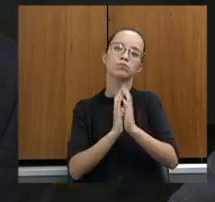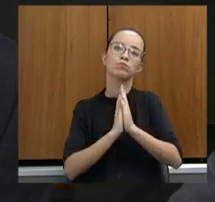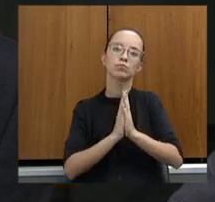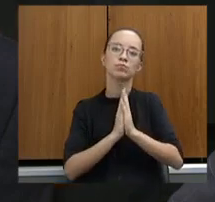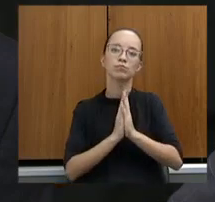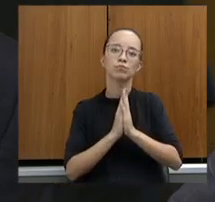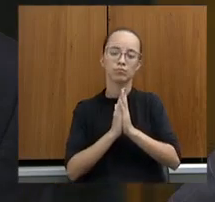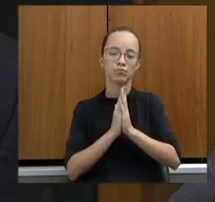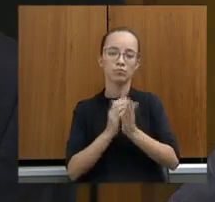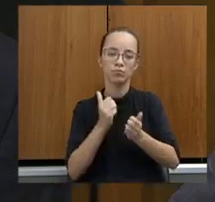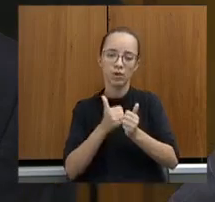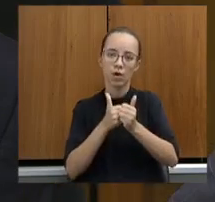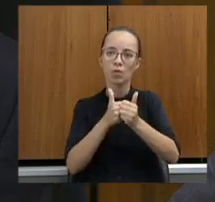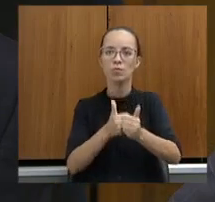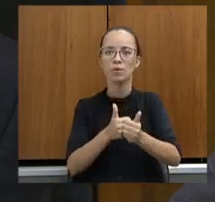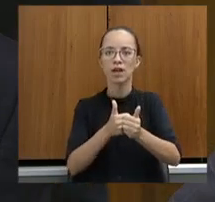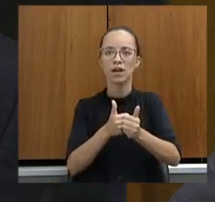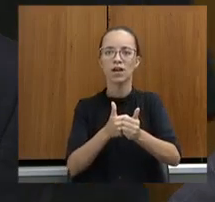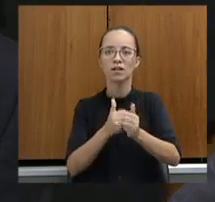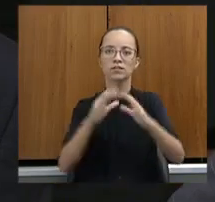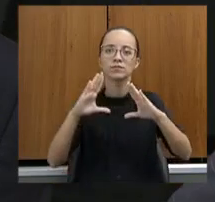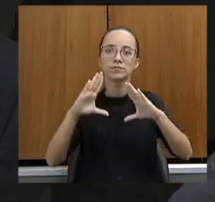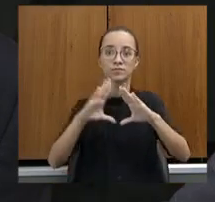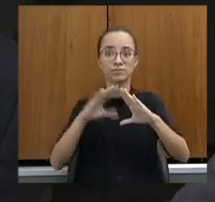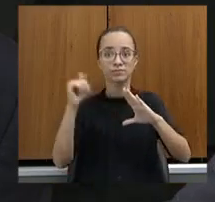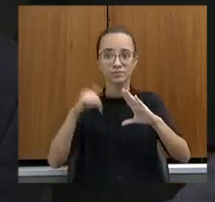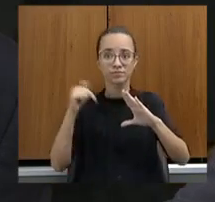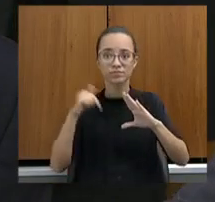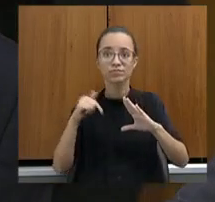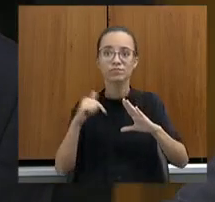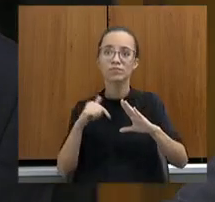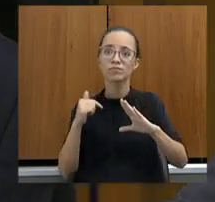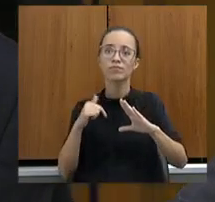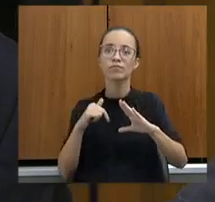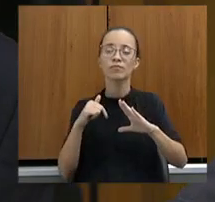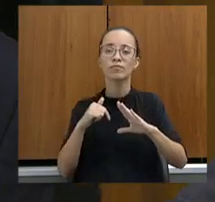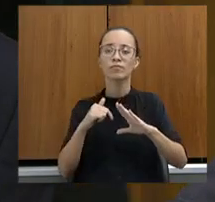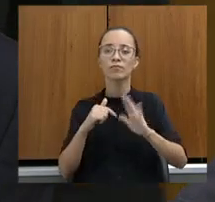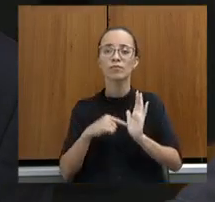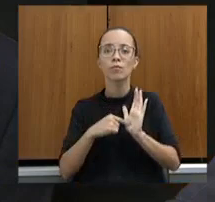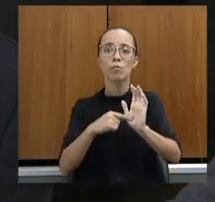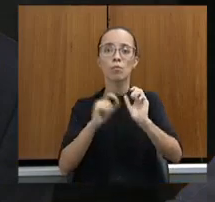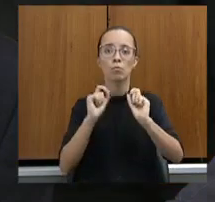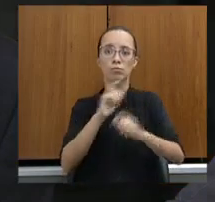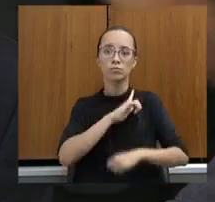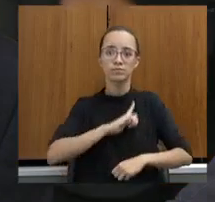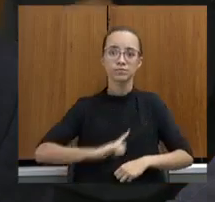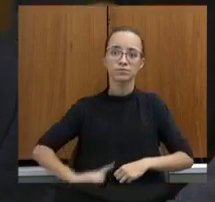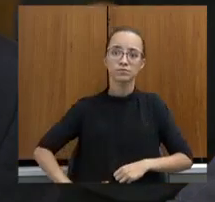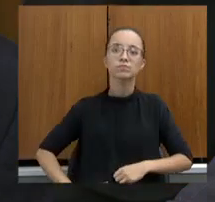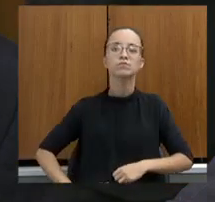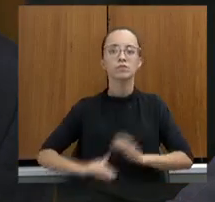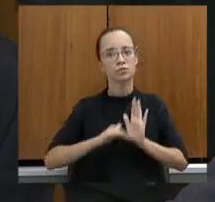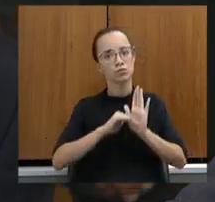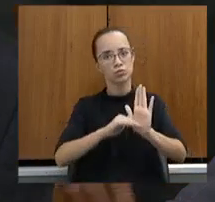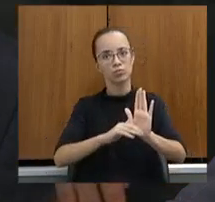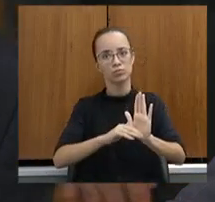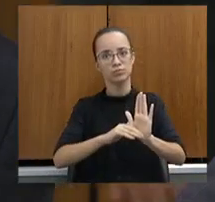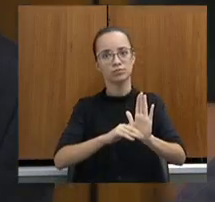permanentemente essa Assembleia deixou para o governo uma contribuição